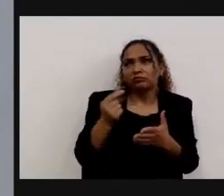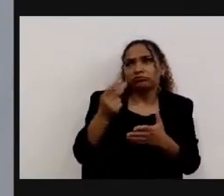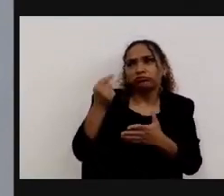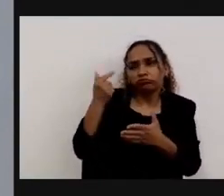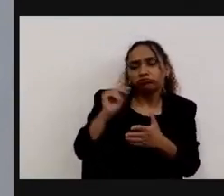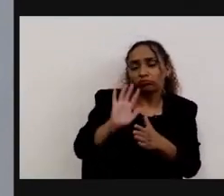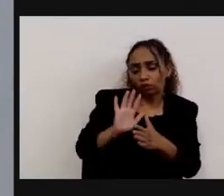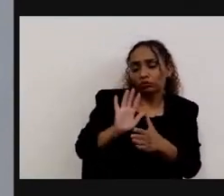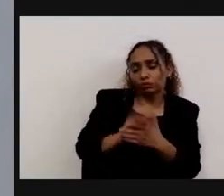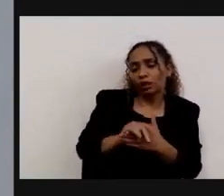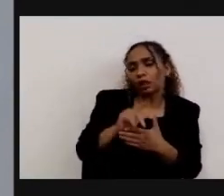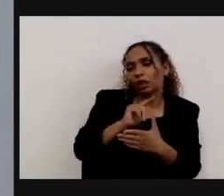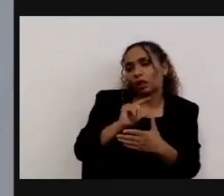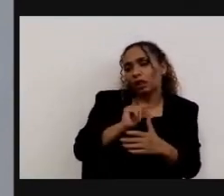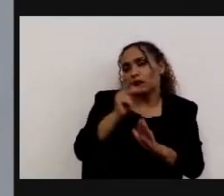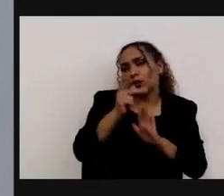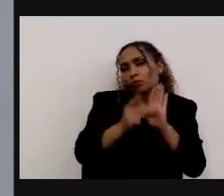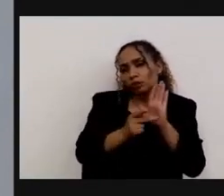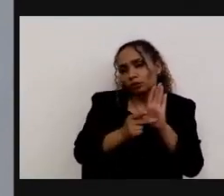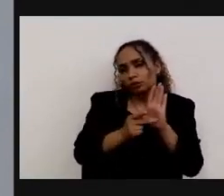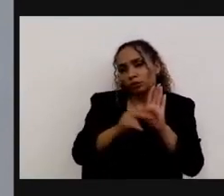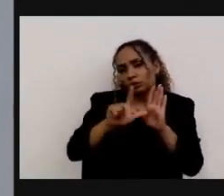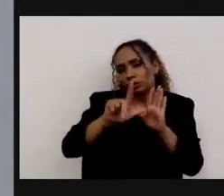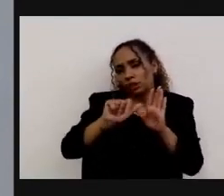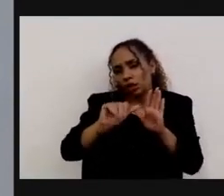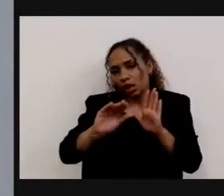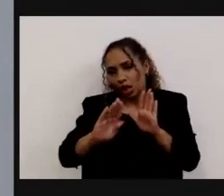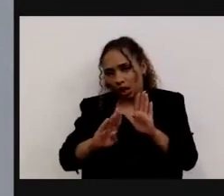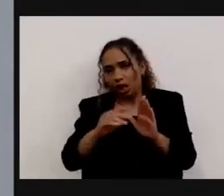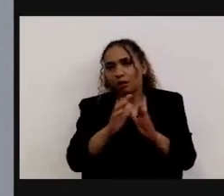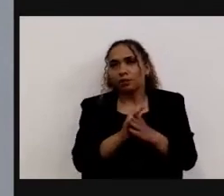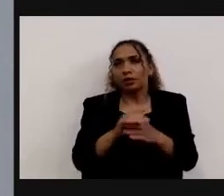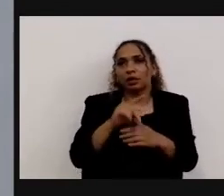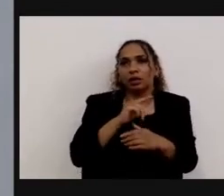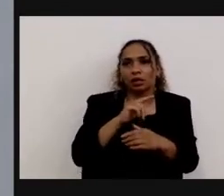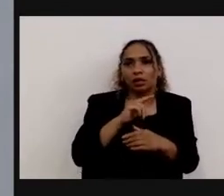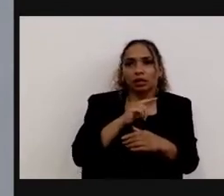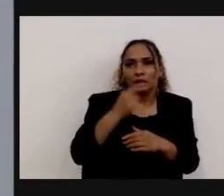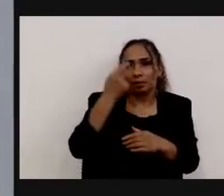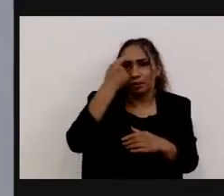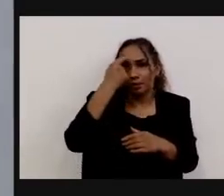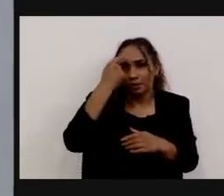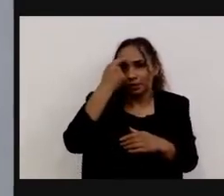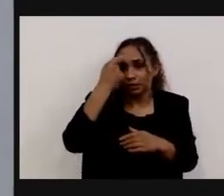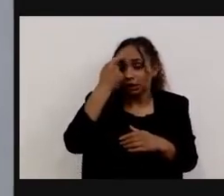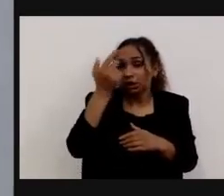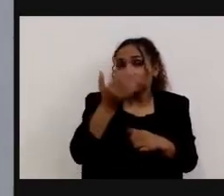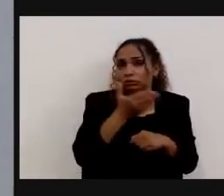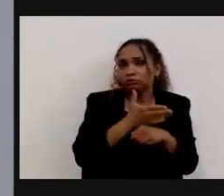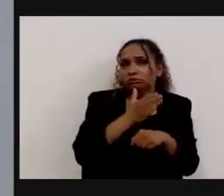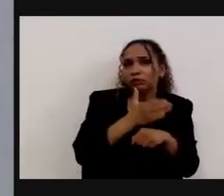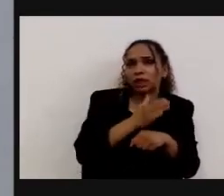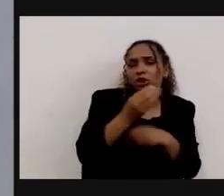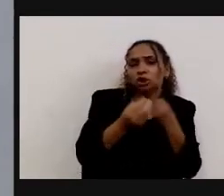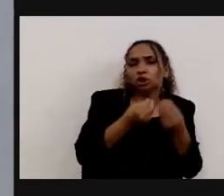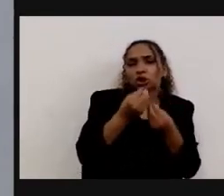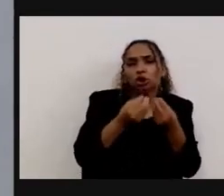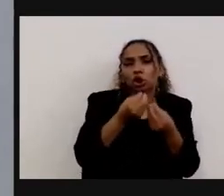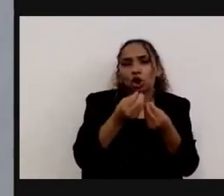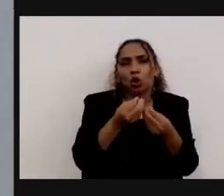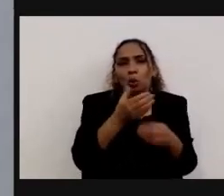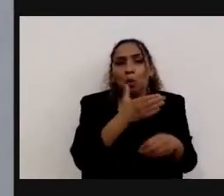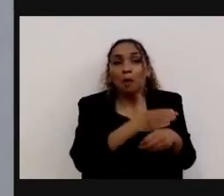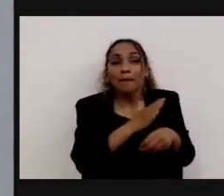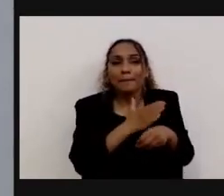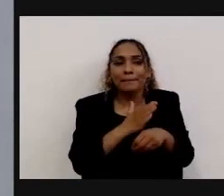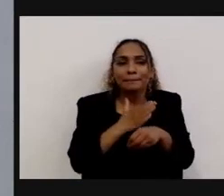a gente a gente tem um projeto no laboratório de diversidades que a gente está pensando nas práticas né como é que a gente institui